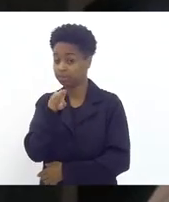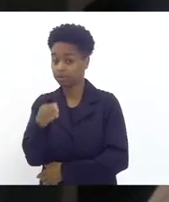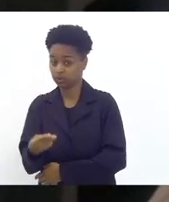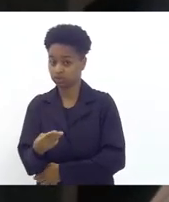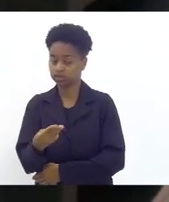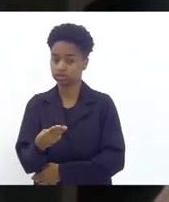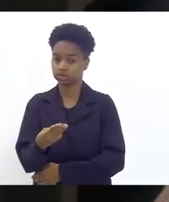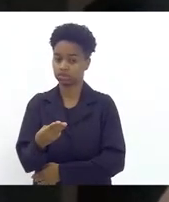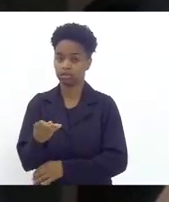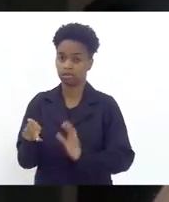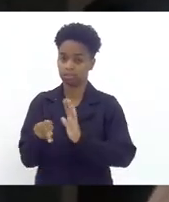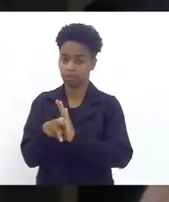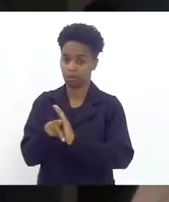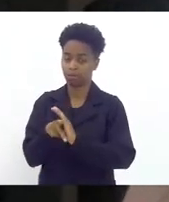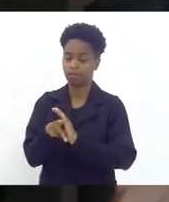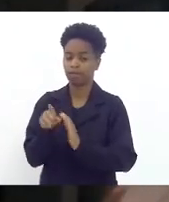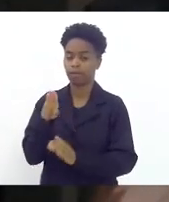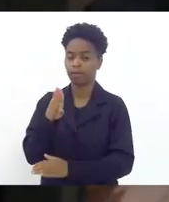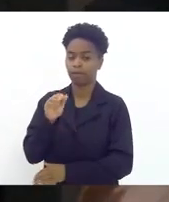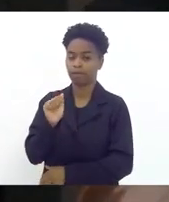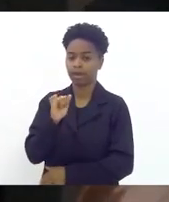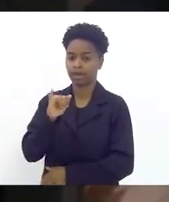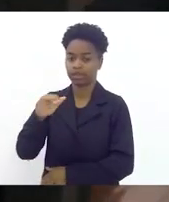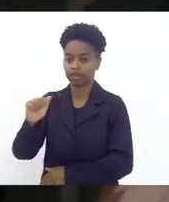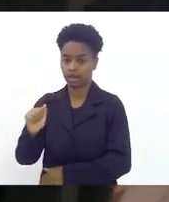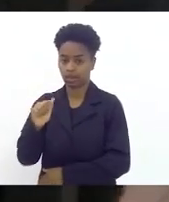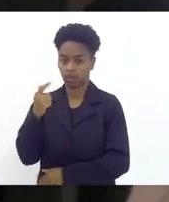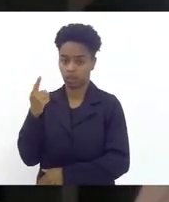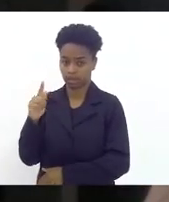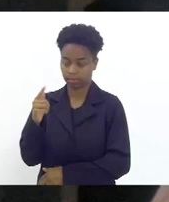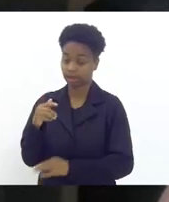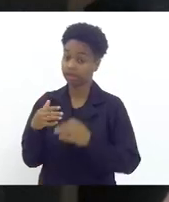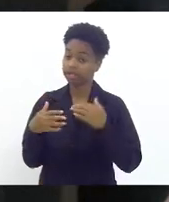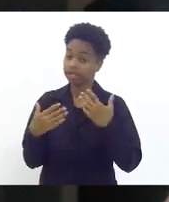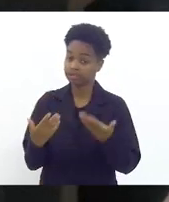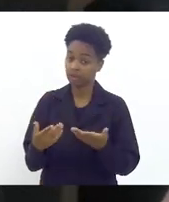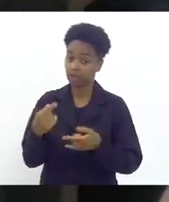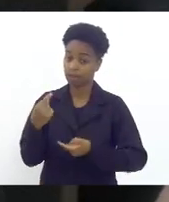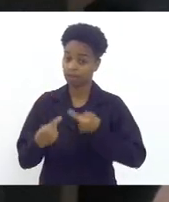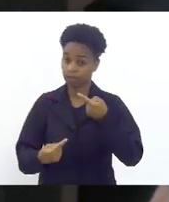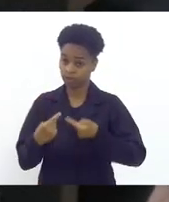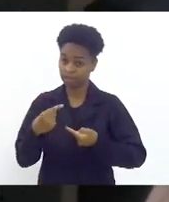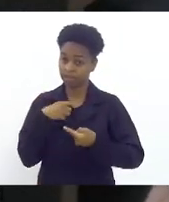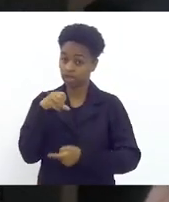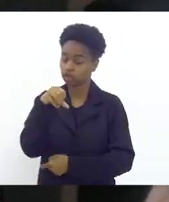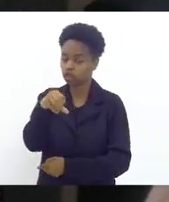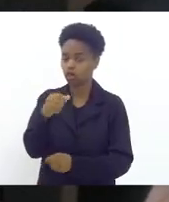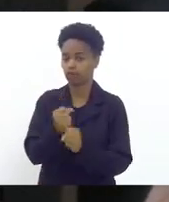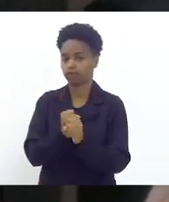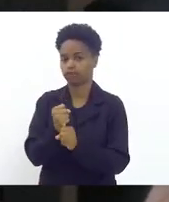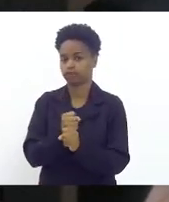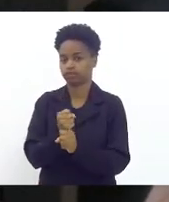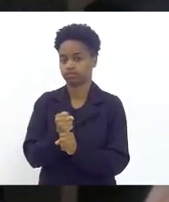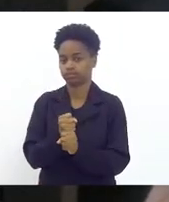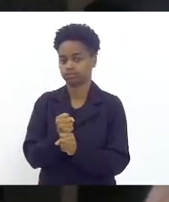de bacia hidrográfica da Baía de Guanabara a política de PSA tem nove anos